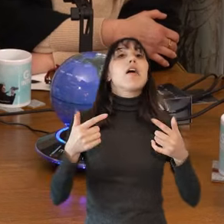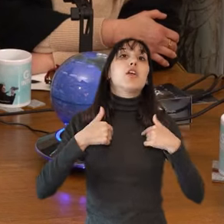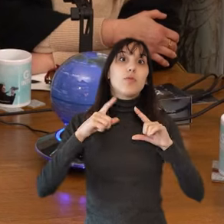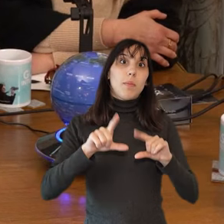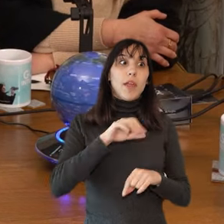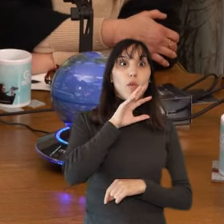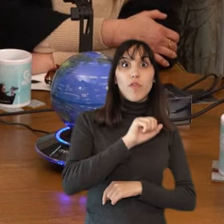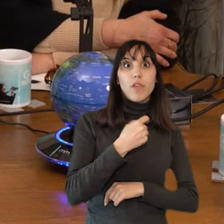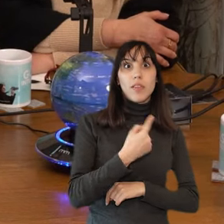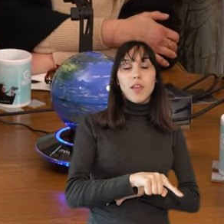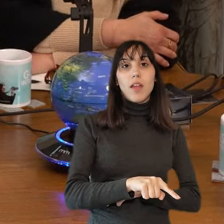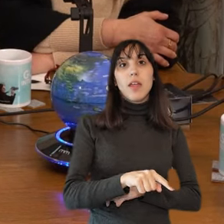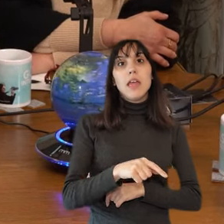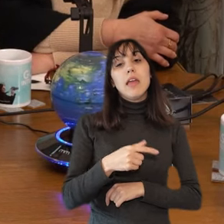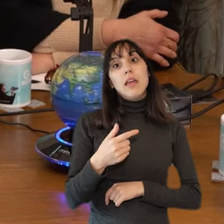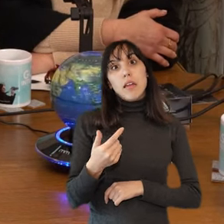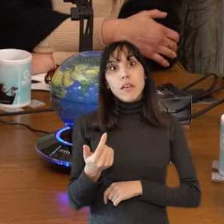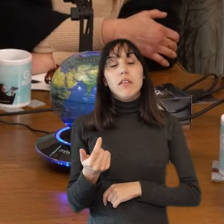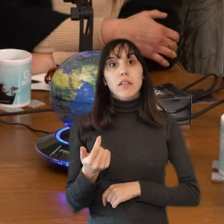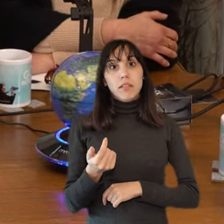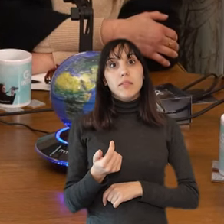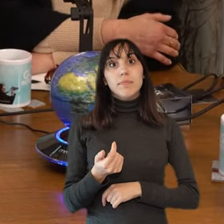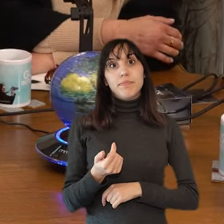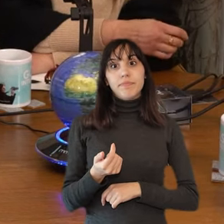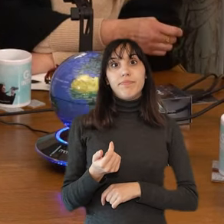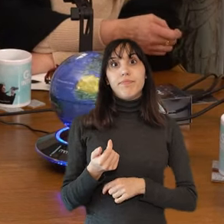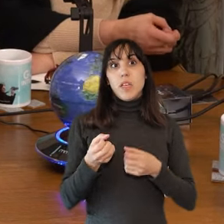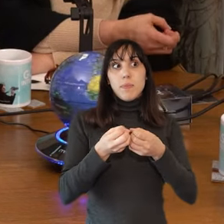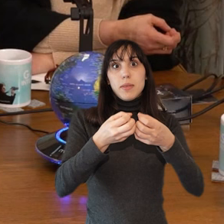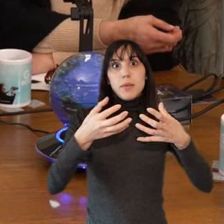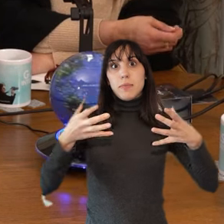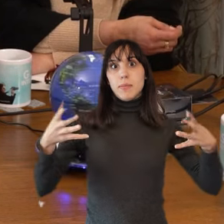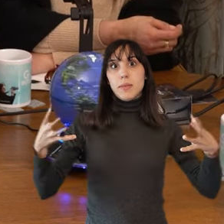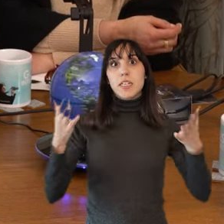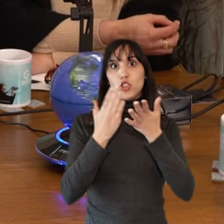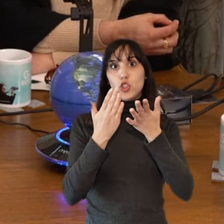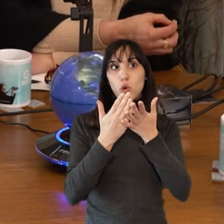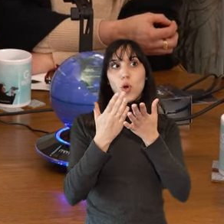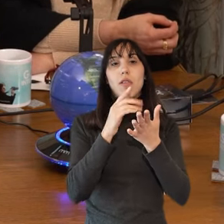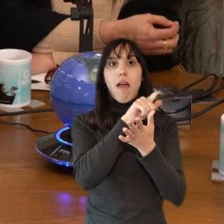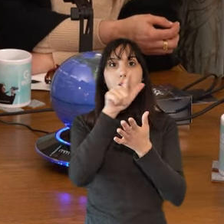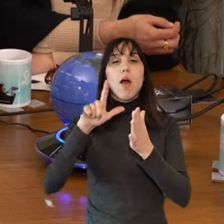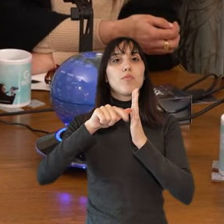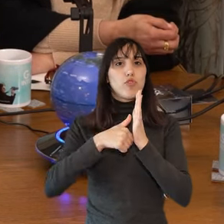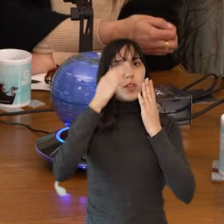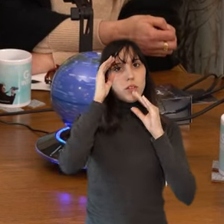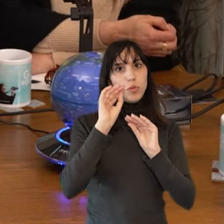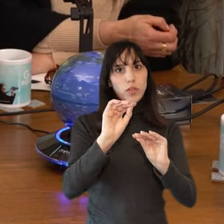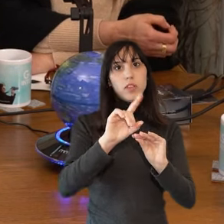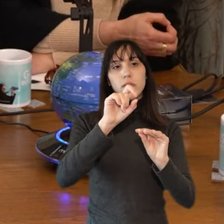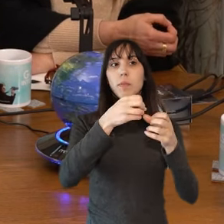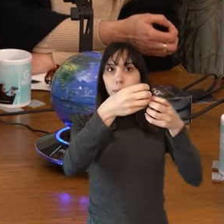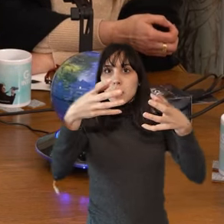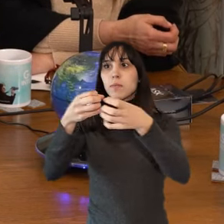também sou mãe e portanto e que há mais eh cada vez mais eh escolas e projetos educativos não é